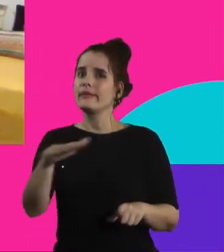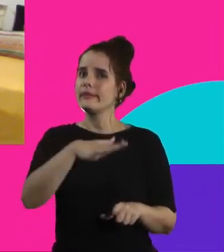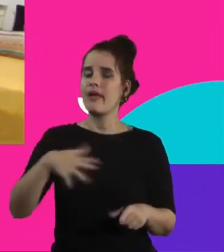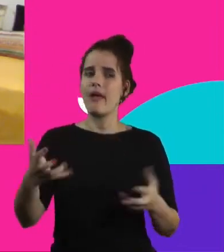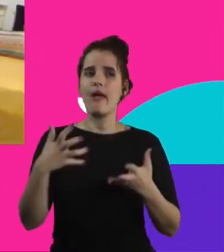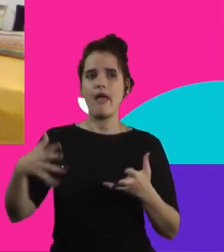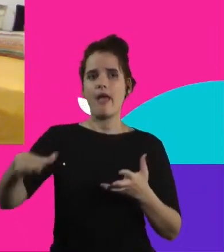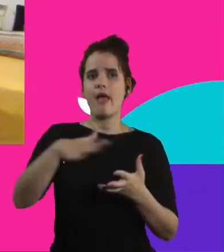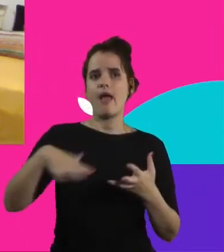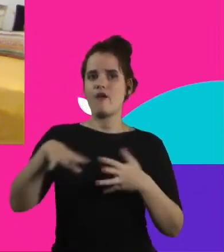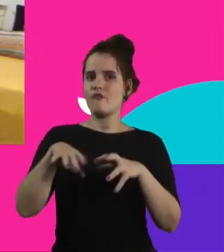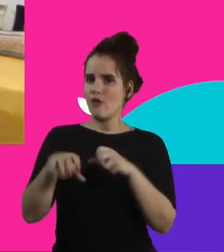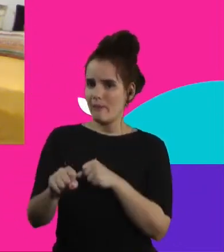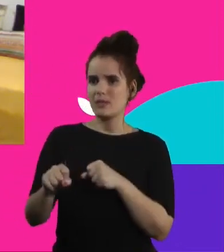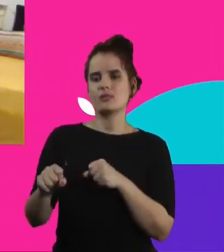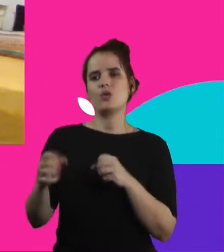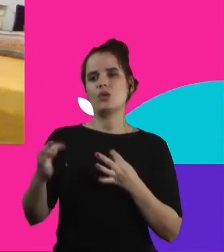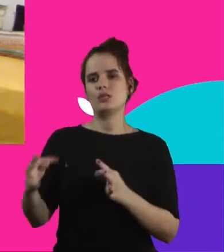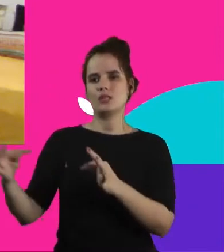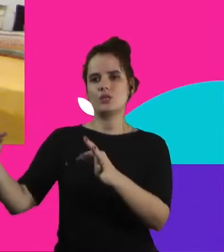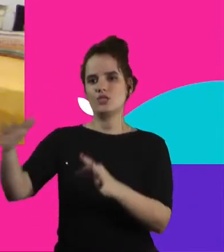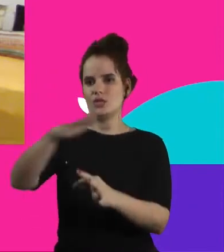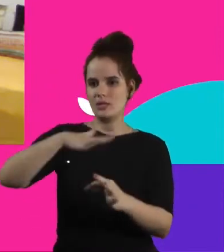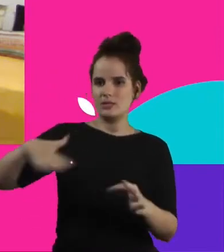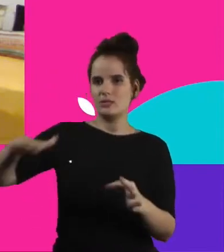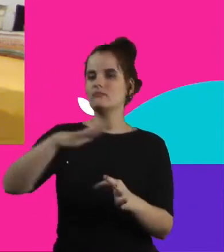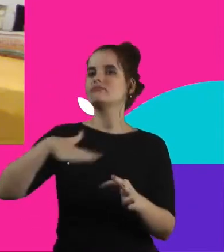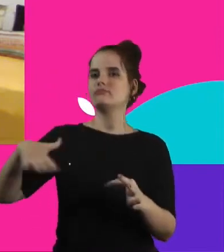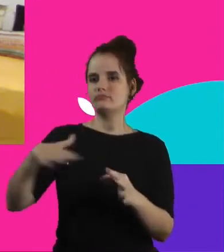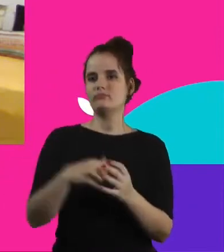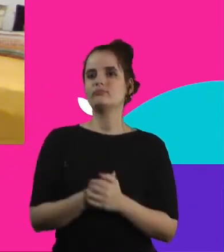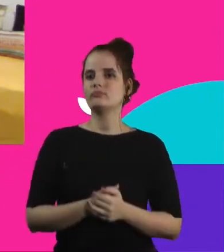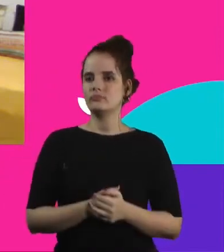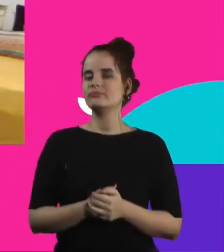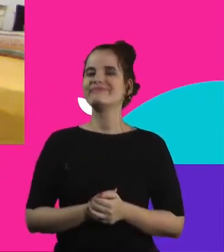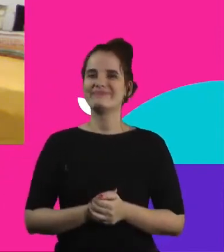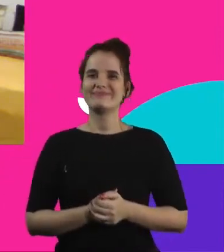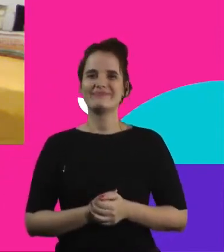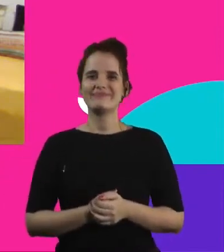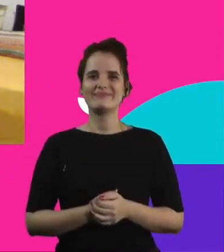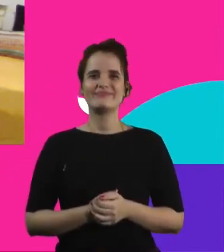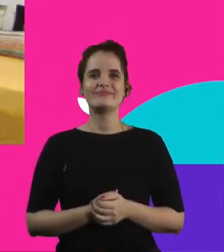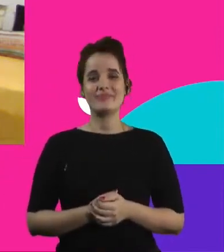a buscar formações de tecnologia e considerarem isso uma possibilidade. É um pouco o que a gente faz hoje.